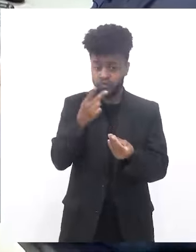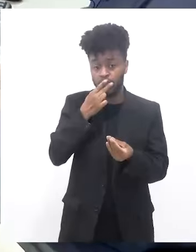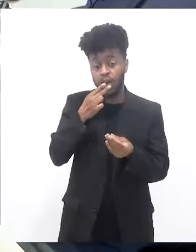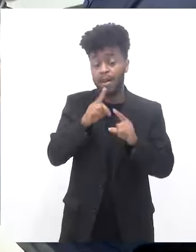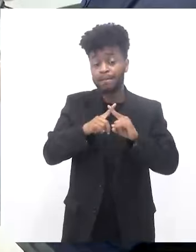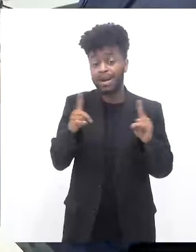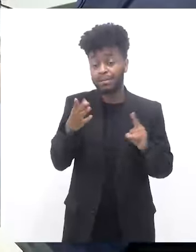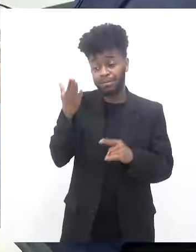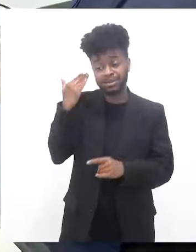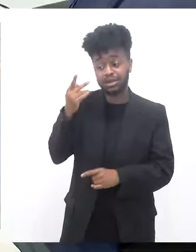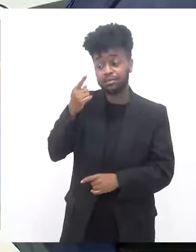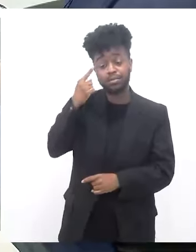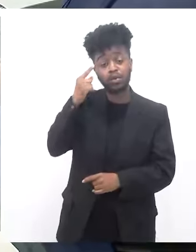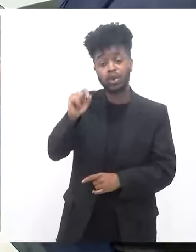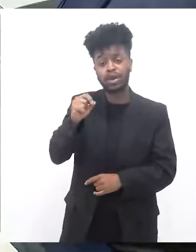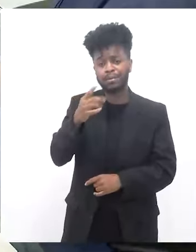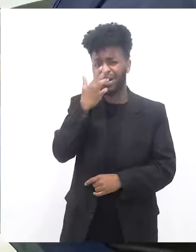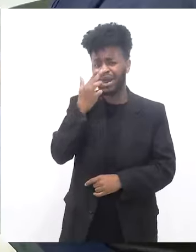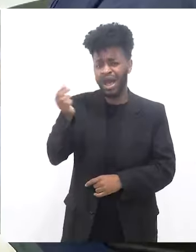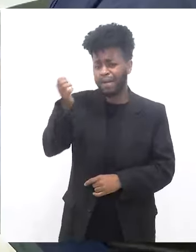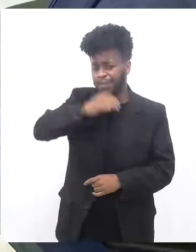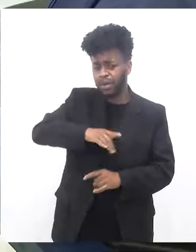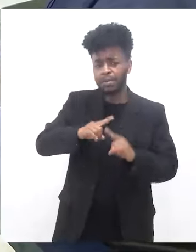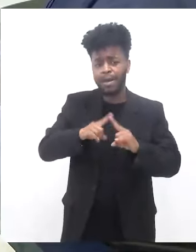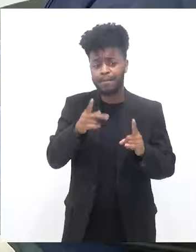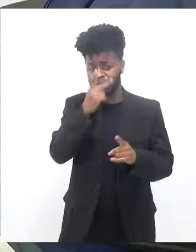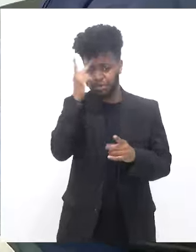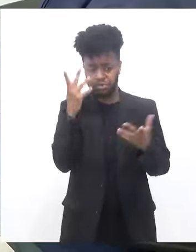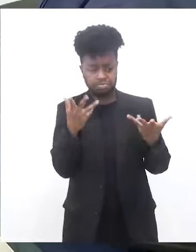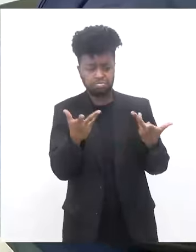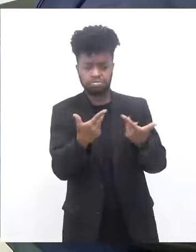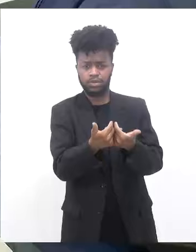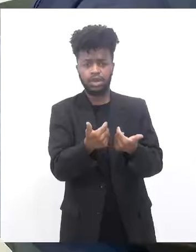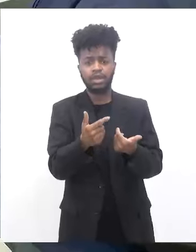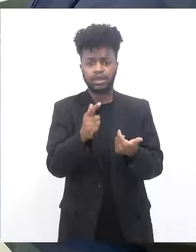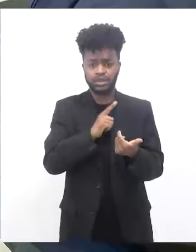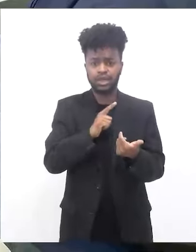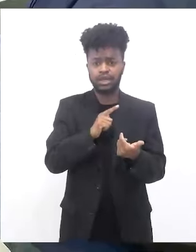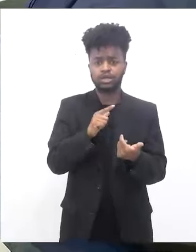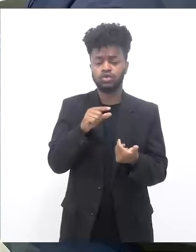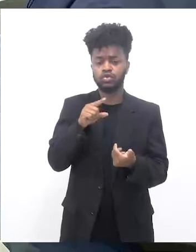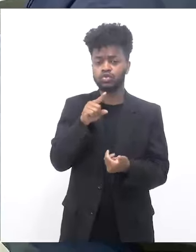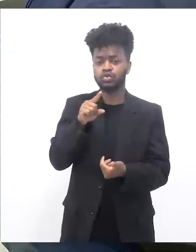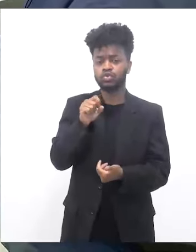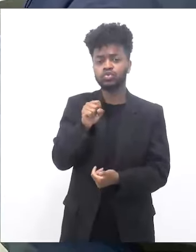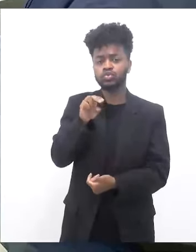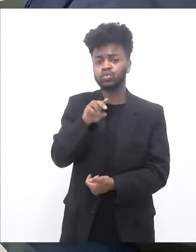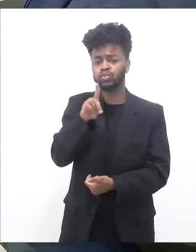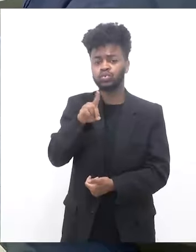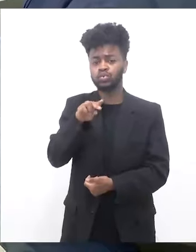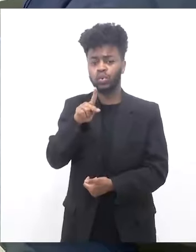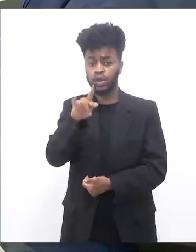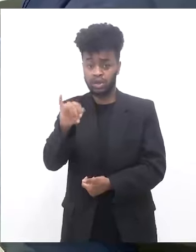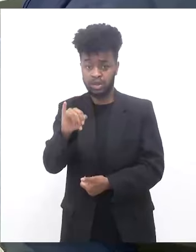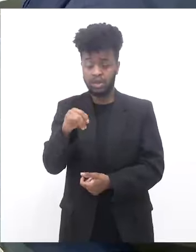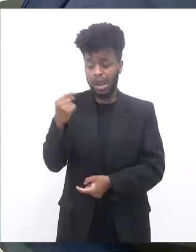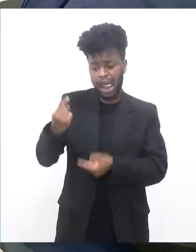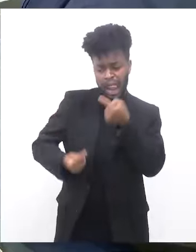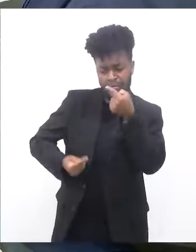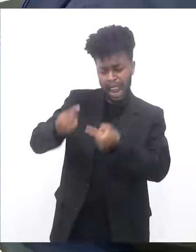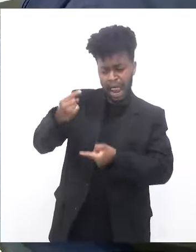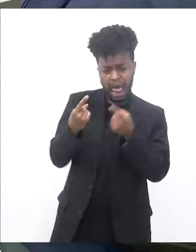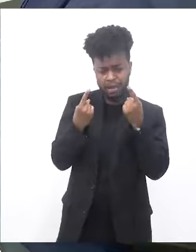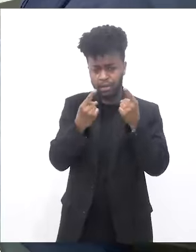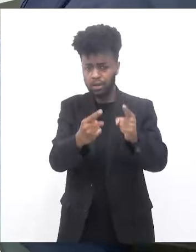Então sempre foi um absurdo, mas para as pessoas não eram. E eram pessoas incríveis. O mediador, o Matias Suzuki Jr., um dos maiores jornalistas do Brasil, e bate